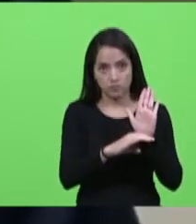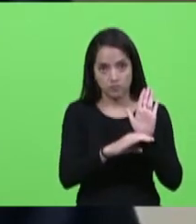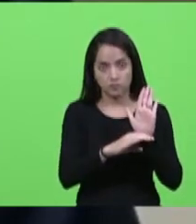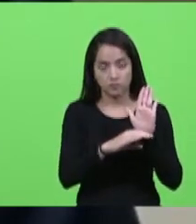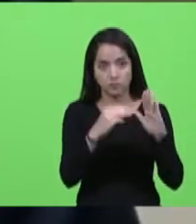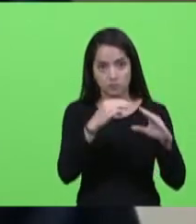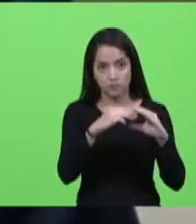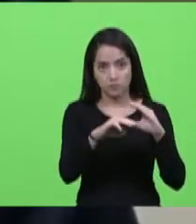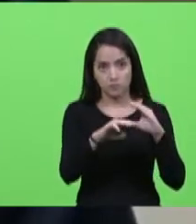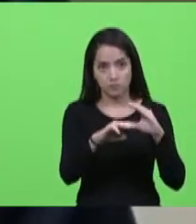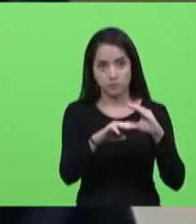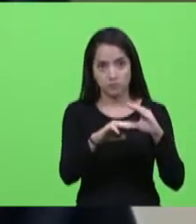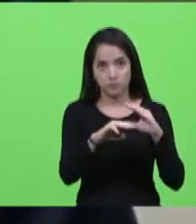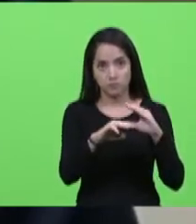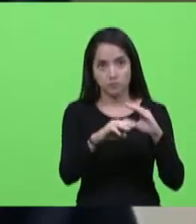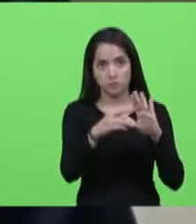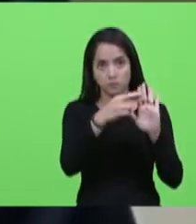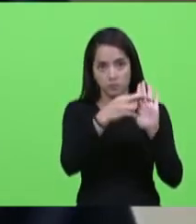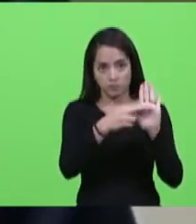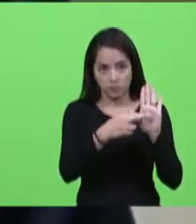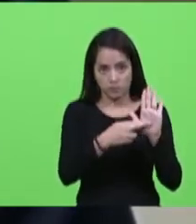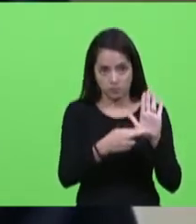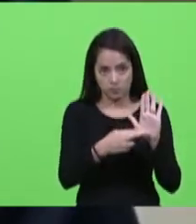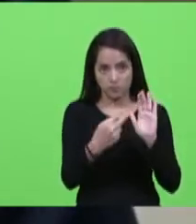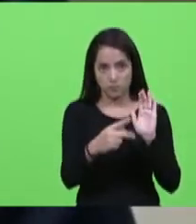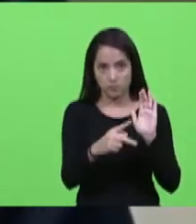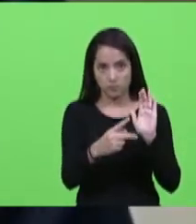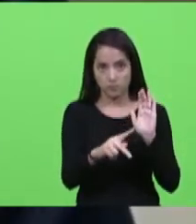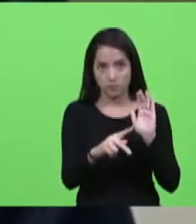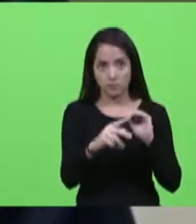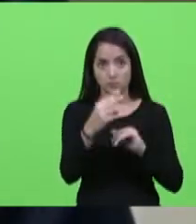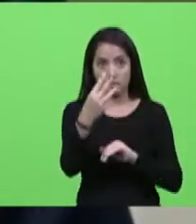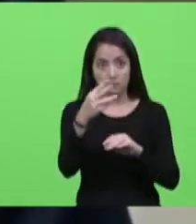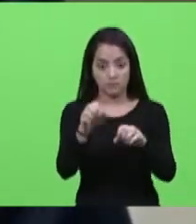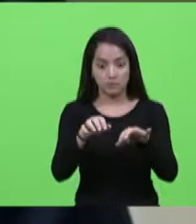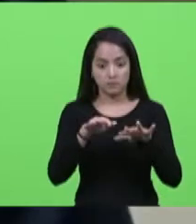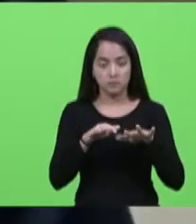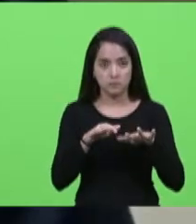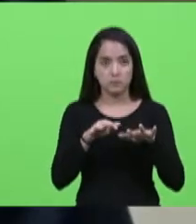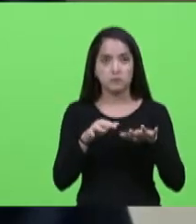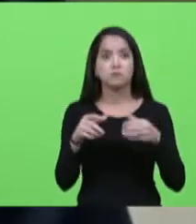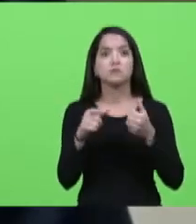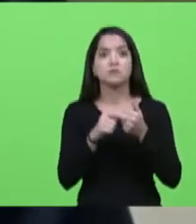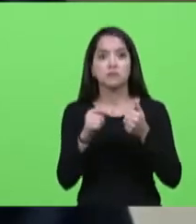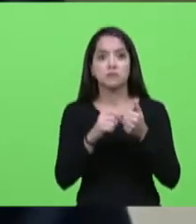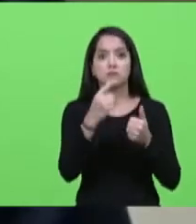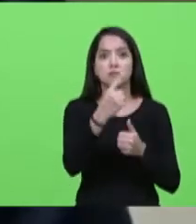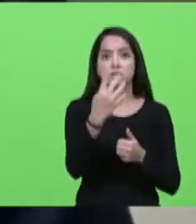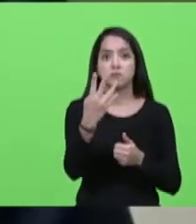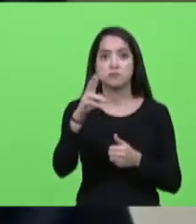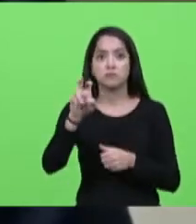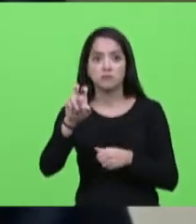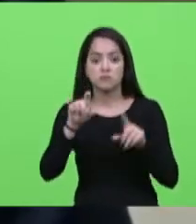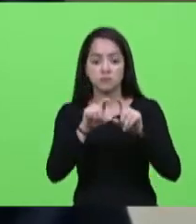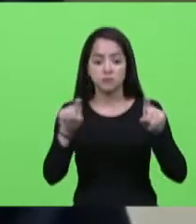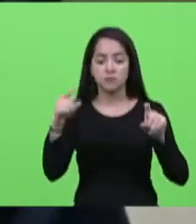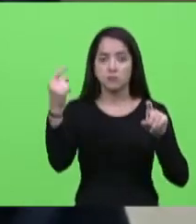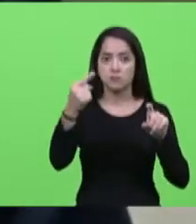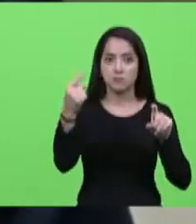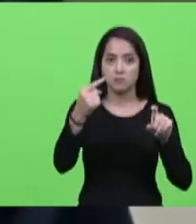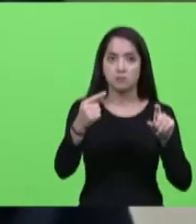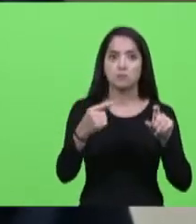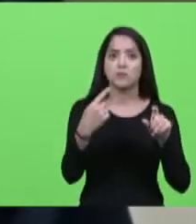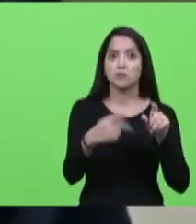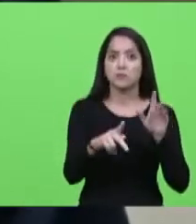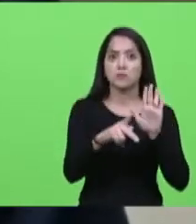encaminhamento na forma do regimento interno, ou seja, três sessões, conforme o artigo 145, parágrafo 1º do regimento interno,